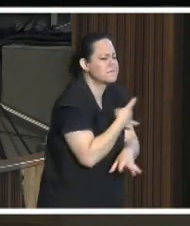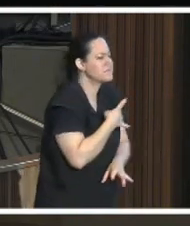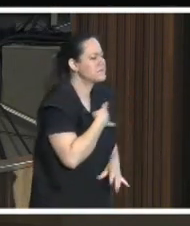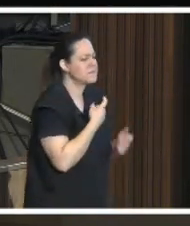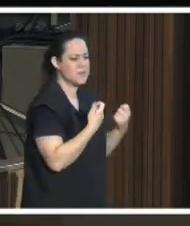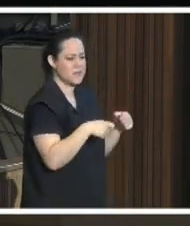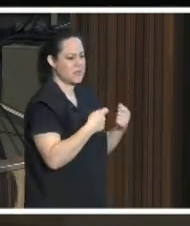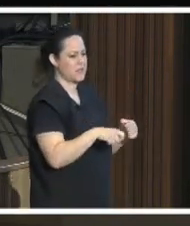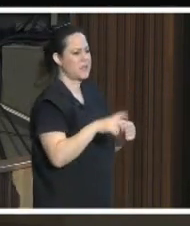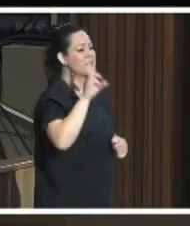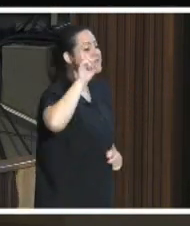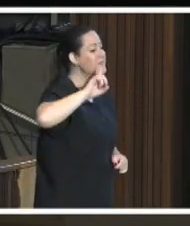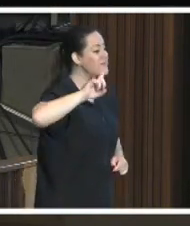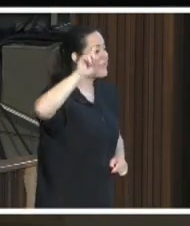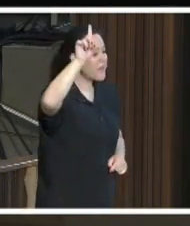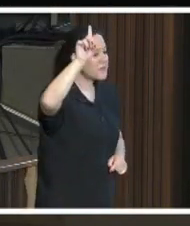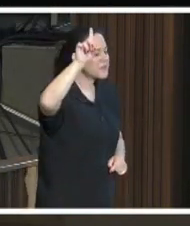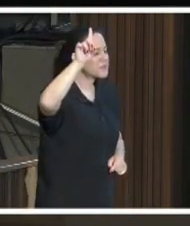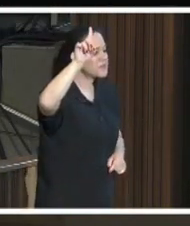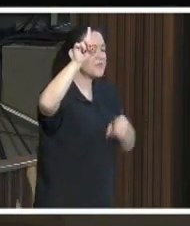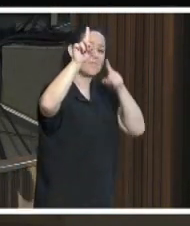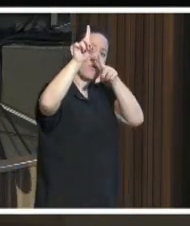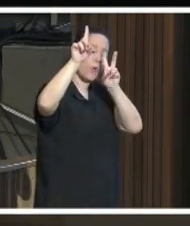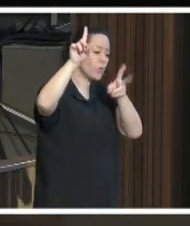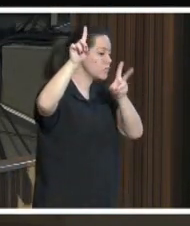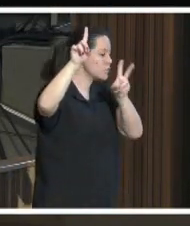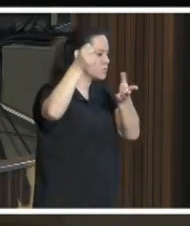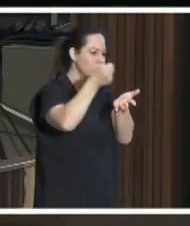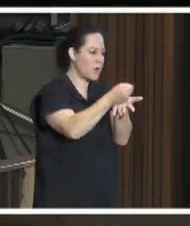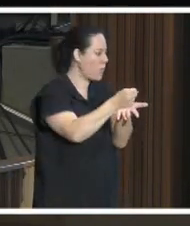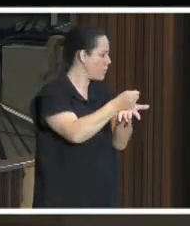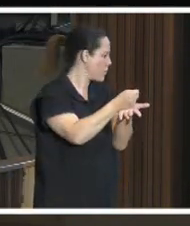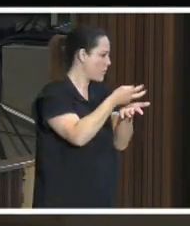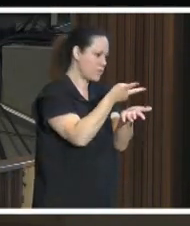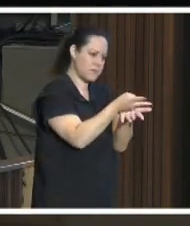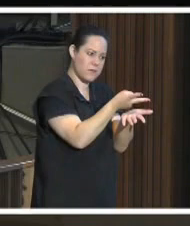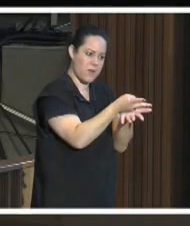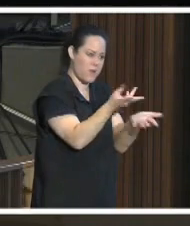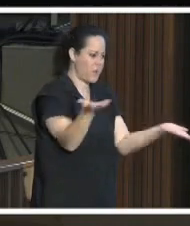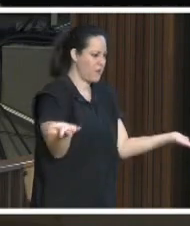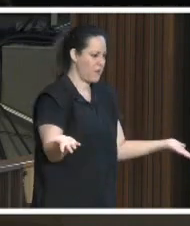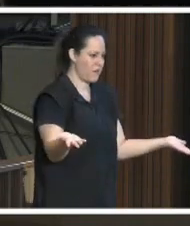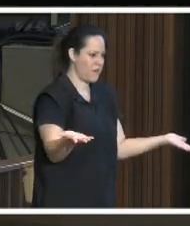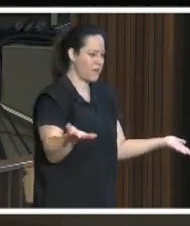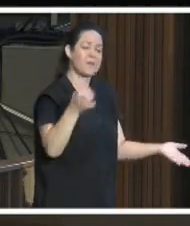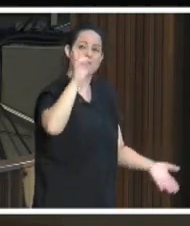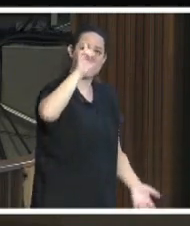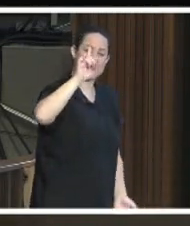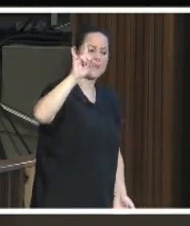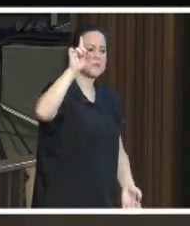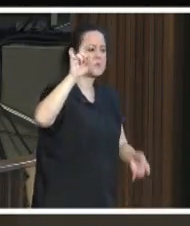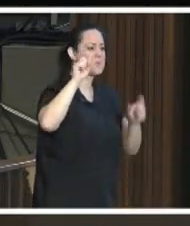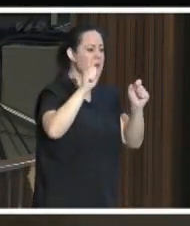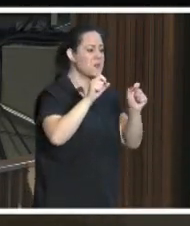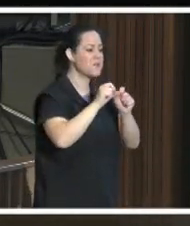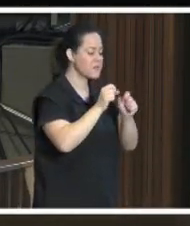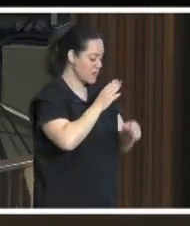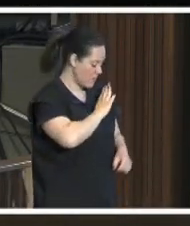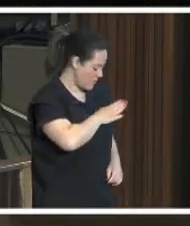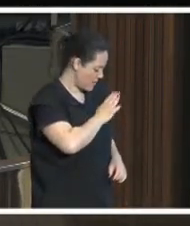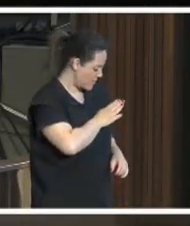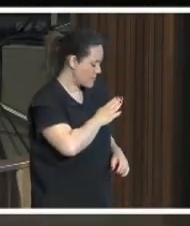porque Ele não vai perder o controle. Um Deus que é capaz de mover o